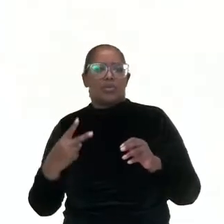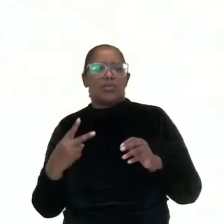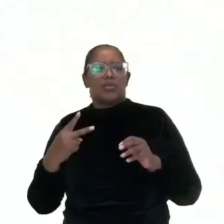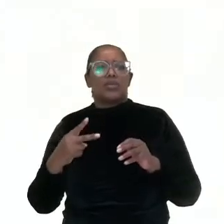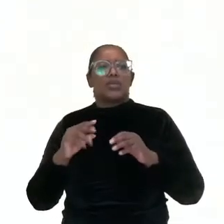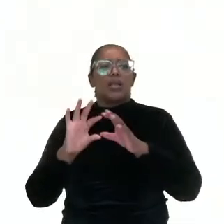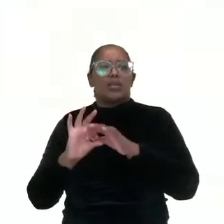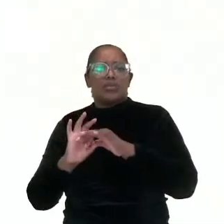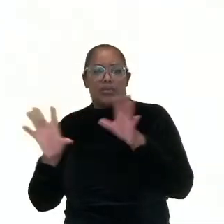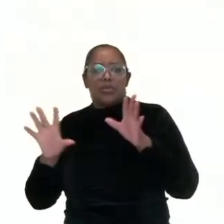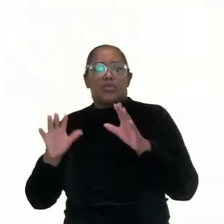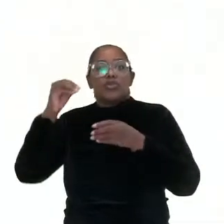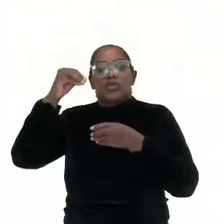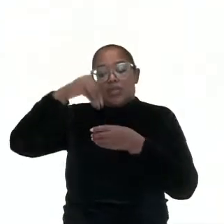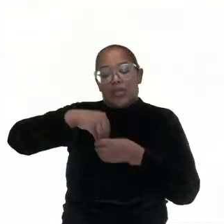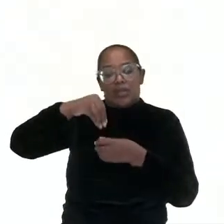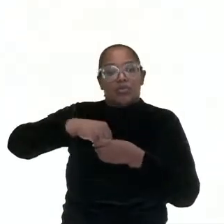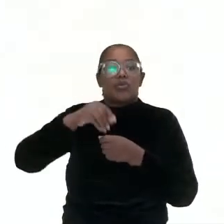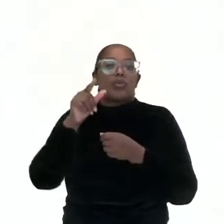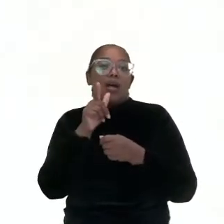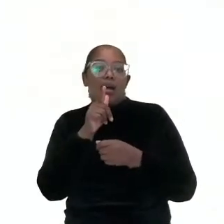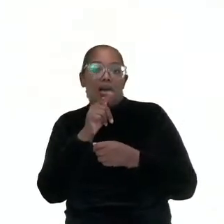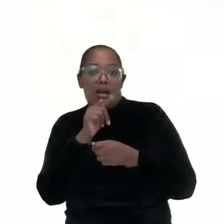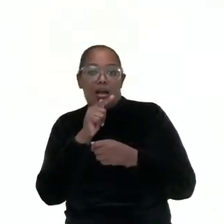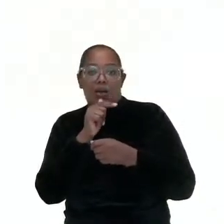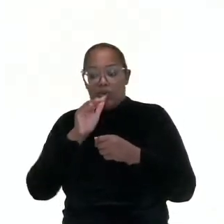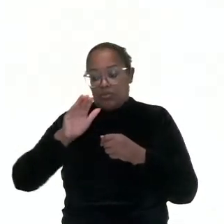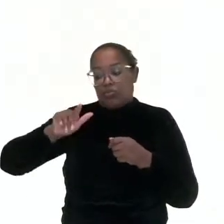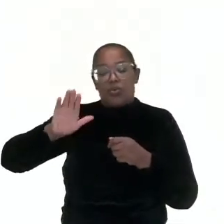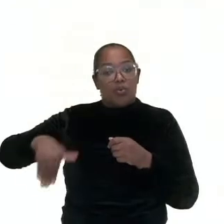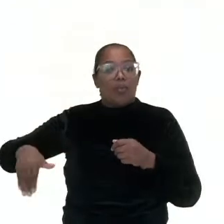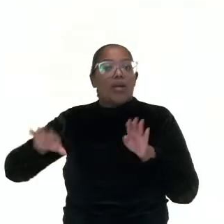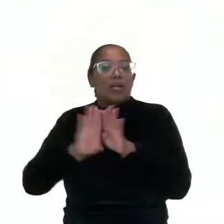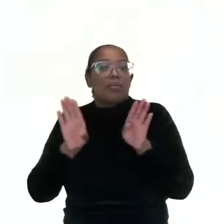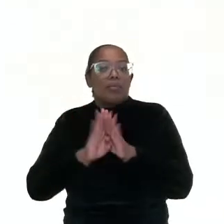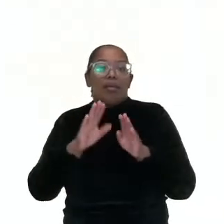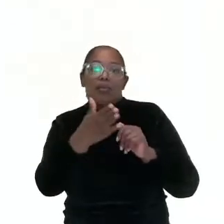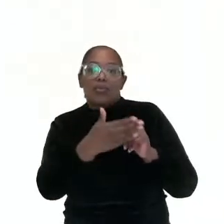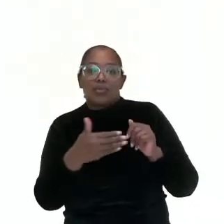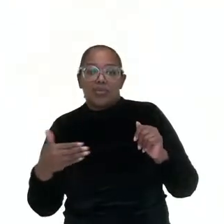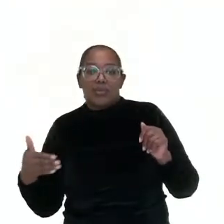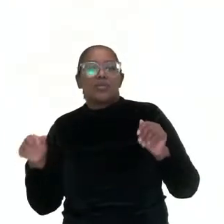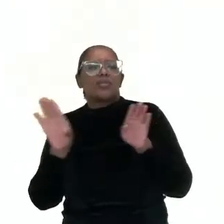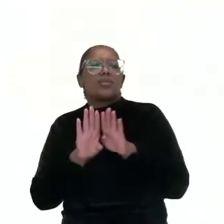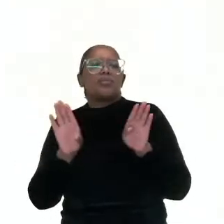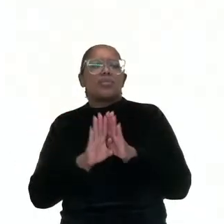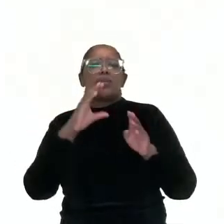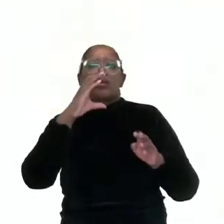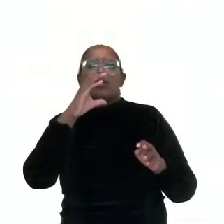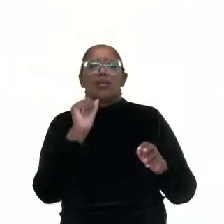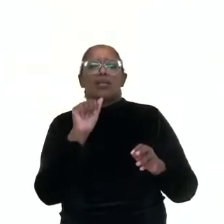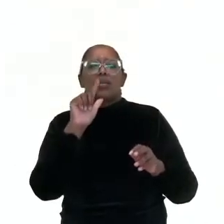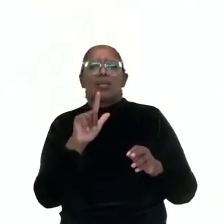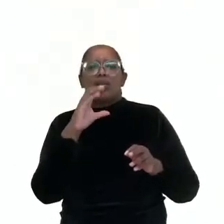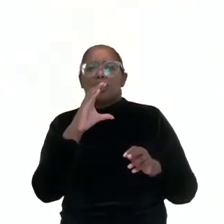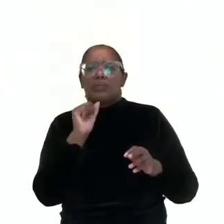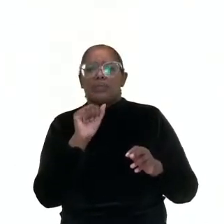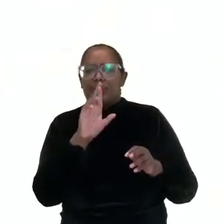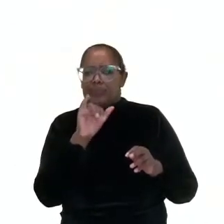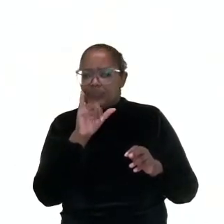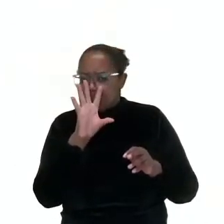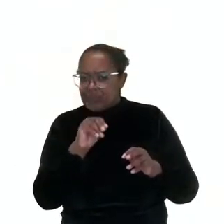seres humanos, devido ao aumento de emissões de gases poluentes, estão alterando esse equilíbrio, principalmente com a queima de combustíveis fósseis, e